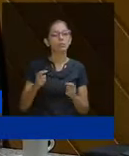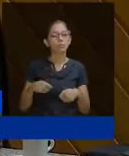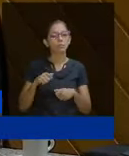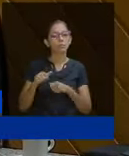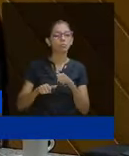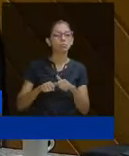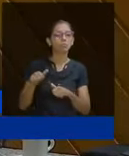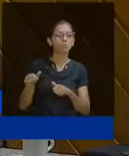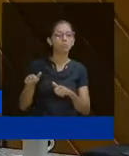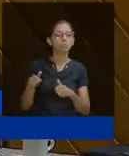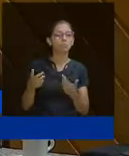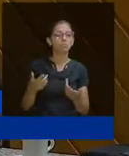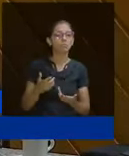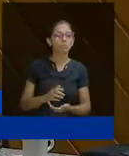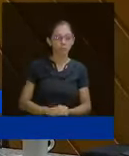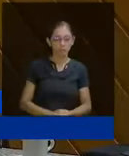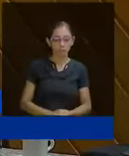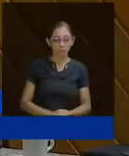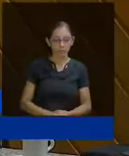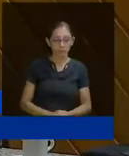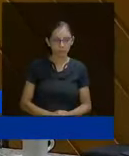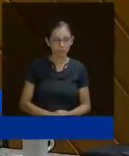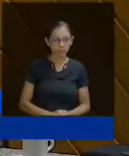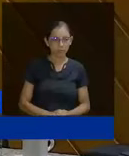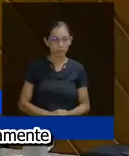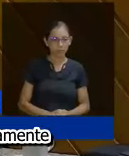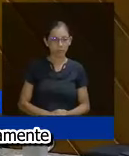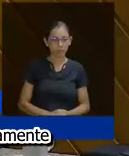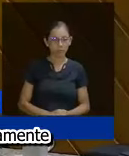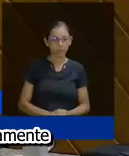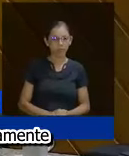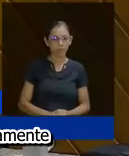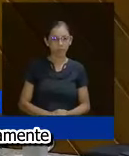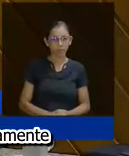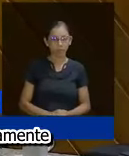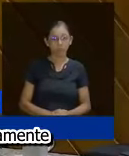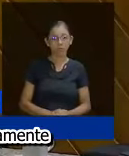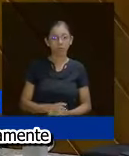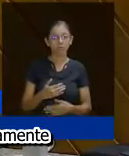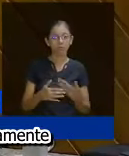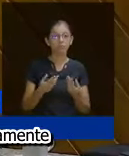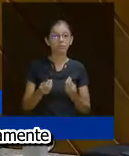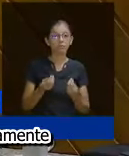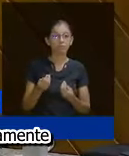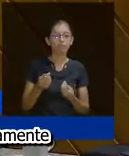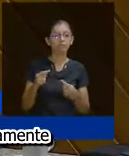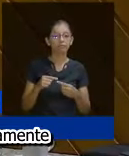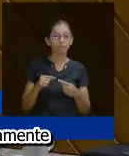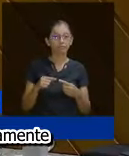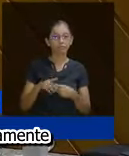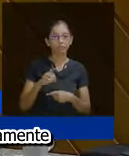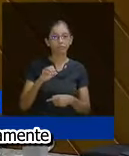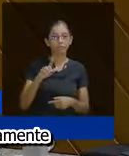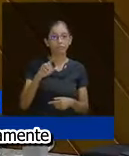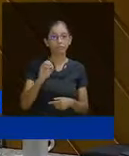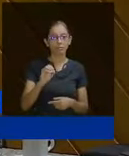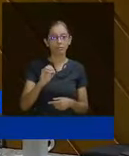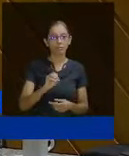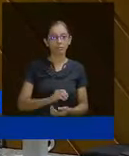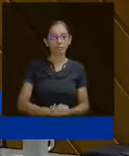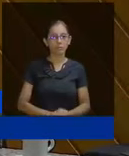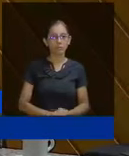a inelegibilidade. Só a irregularidade insanável resultante de ato doloso. Então,